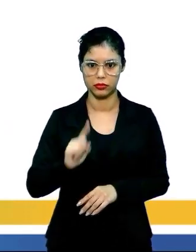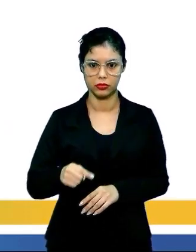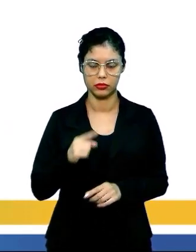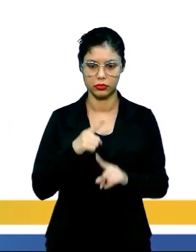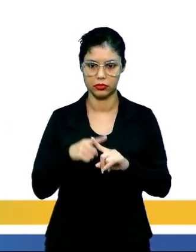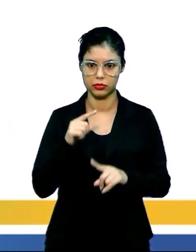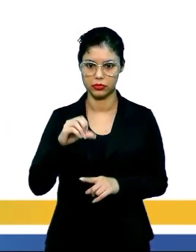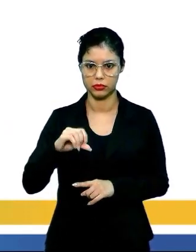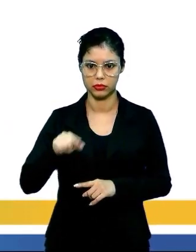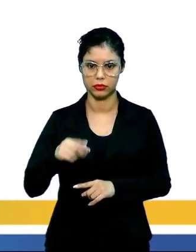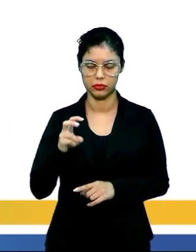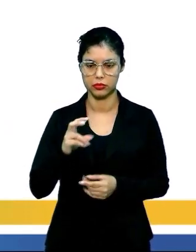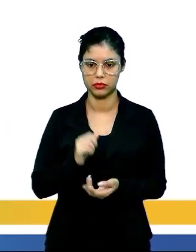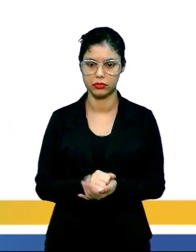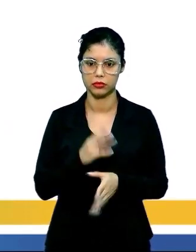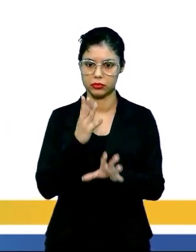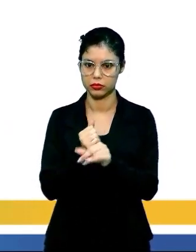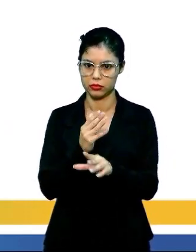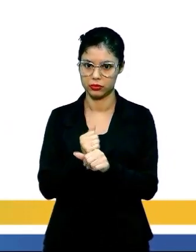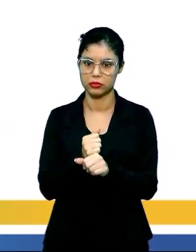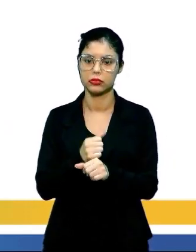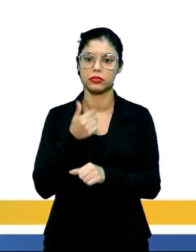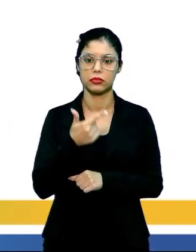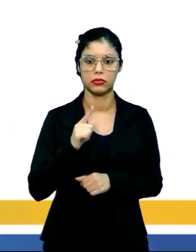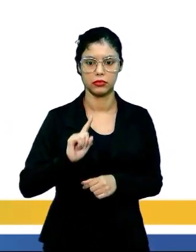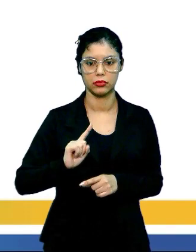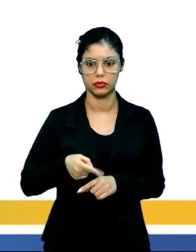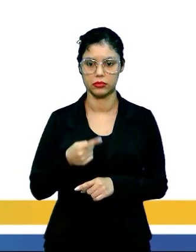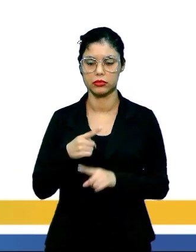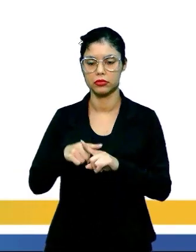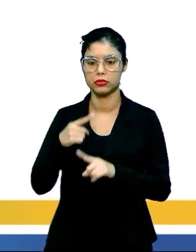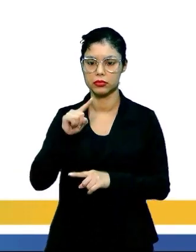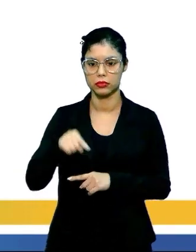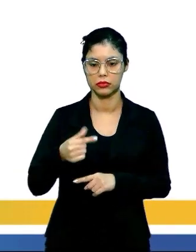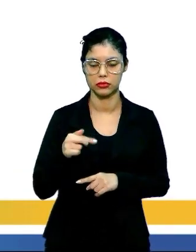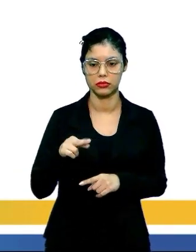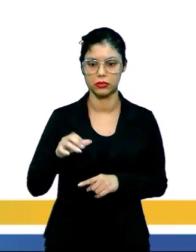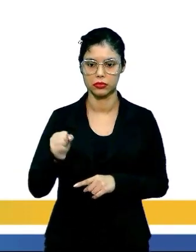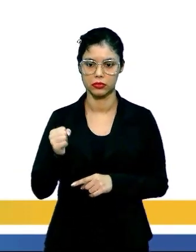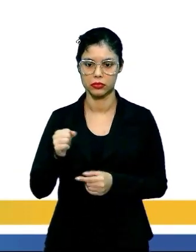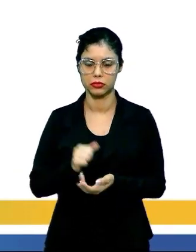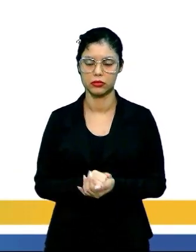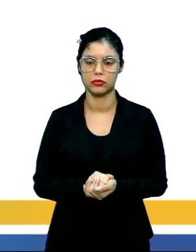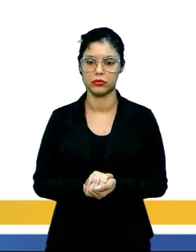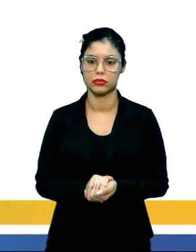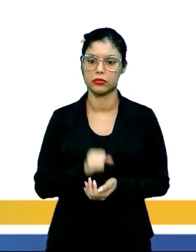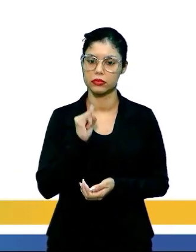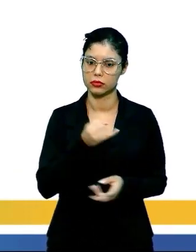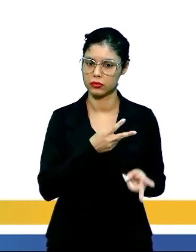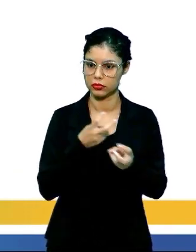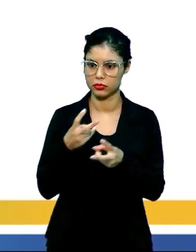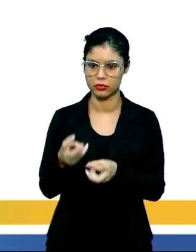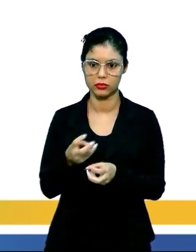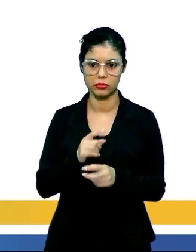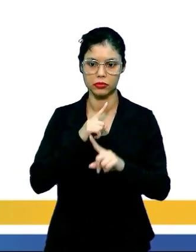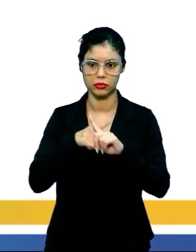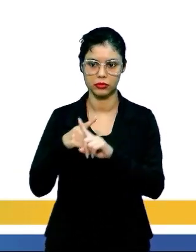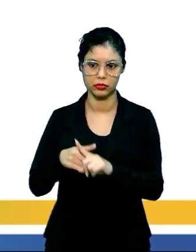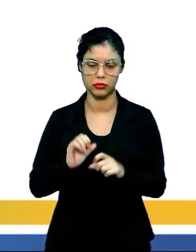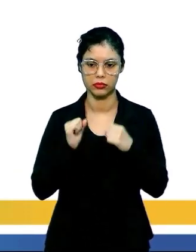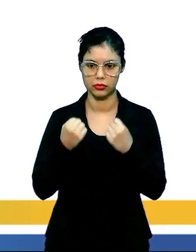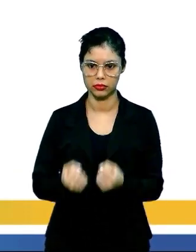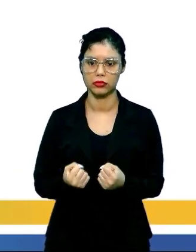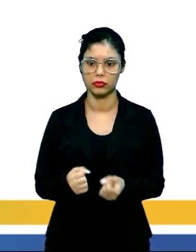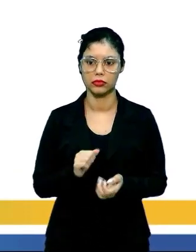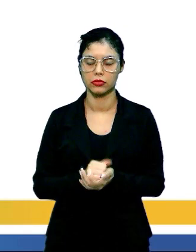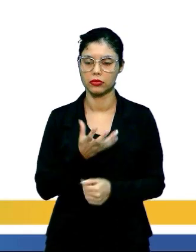vezes 9,5, 4 vezes 9,5, mais 2 vezes 7,8, ok? Se você percebeu, é multiplicar o peso